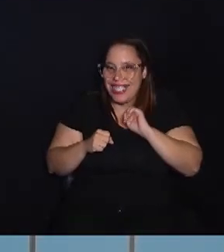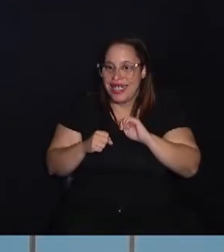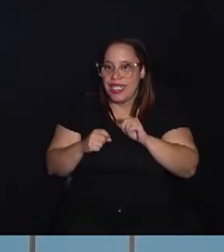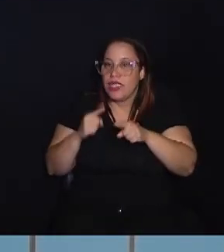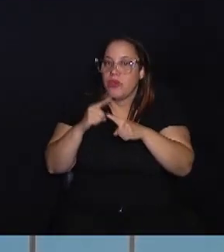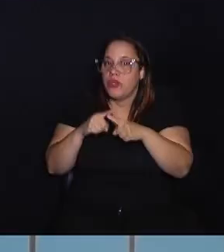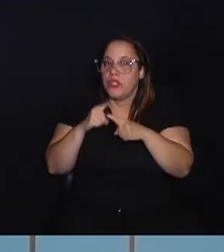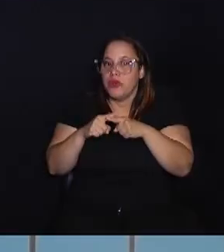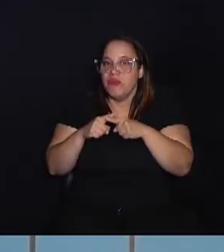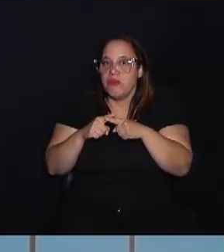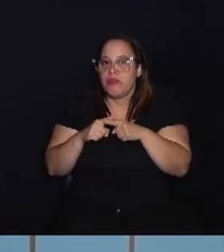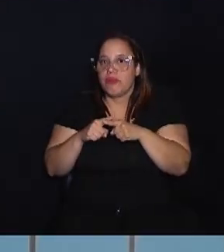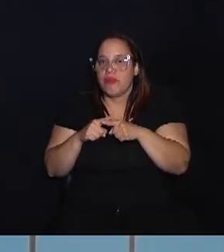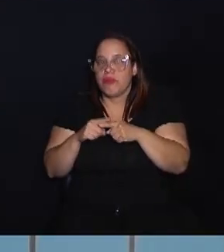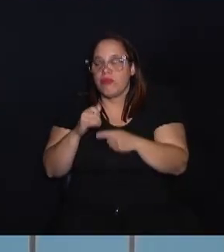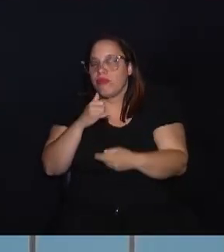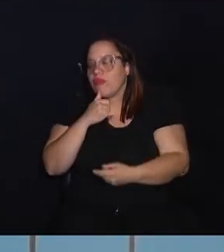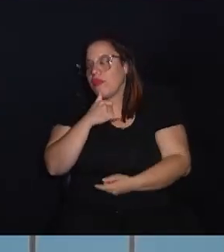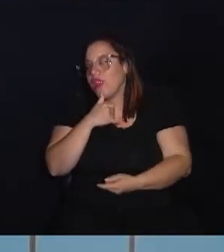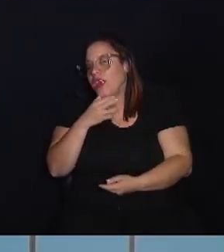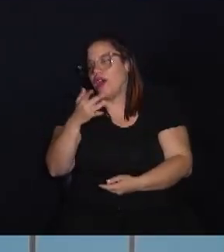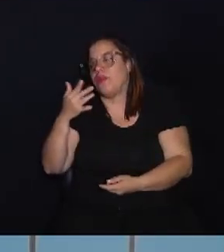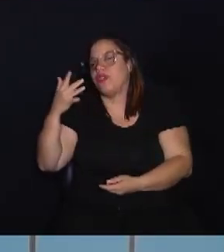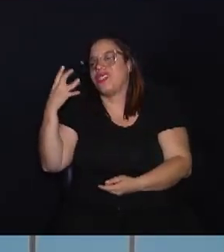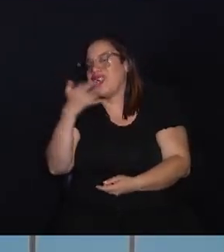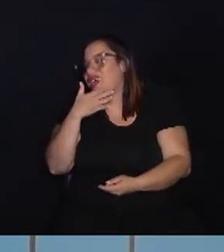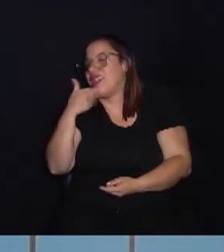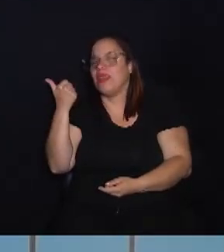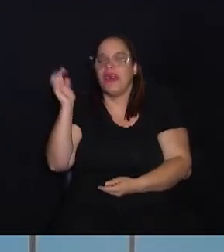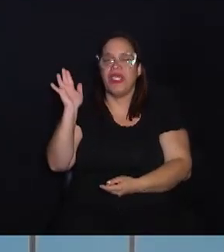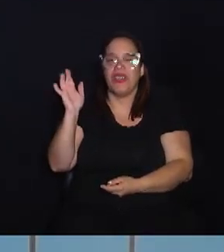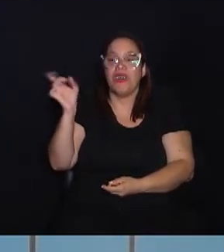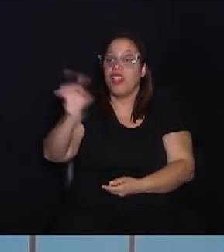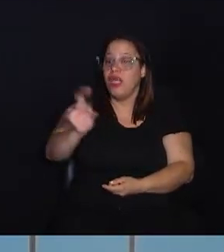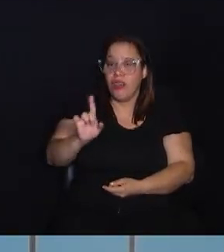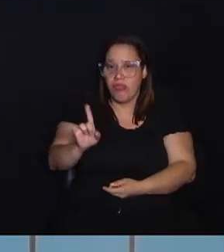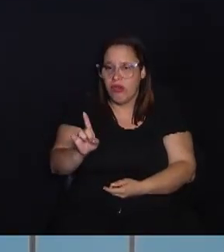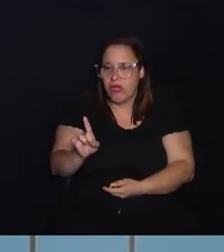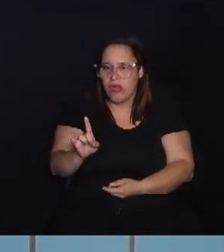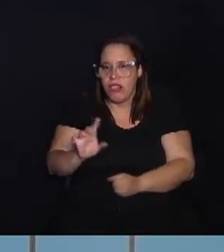porque a gente não pode ficar nessa lamentação, o passado era muito melhor, nada disso.